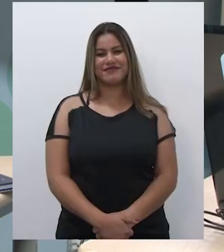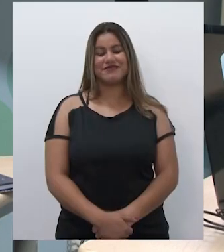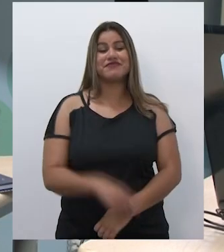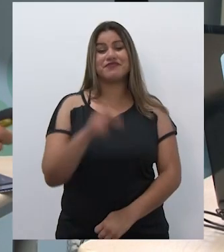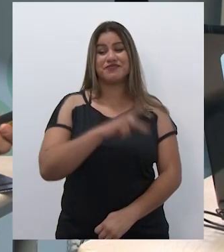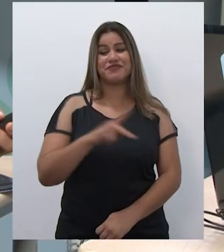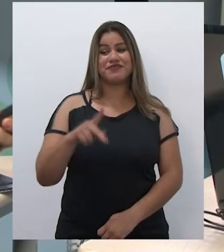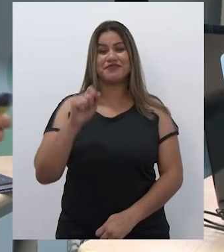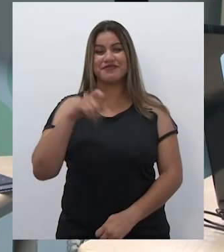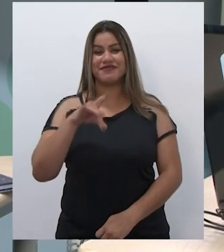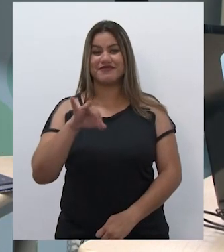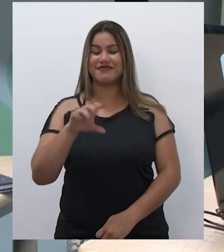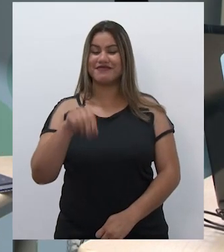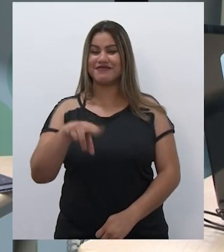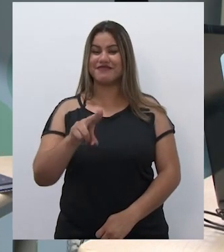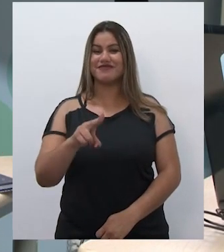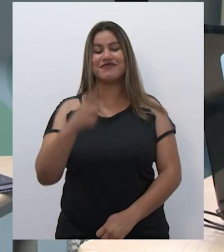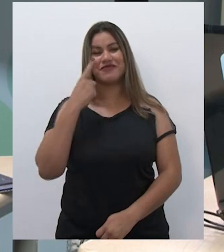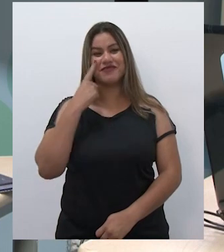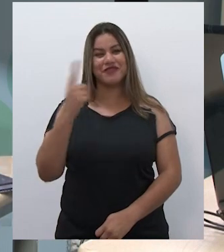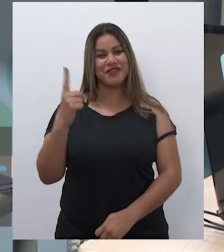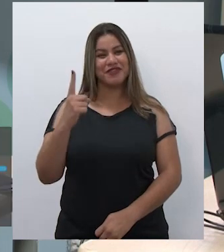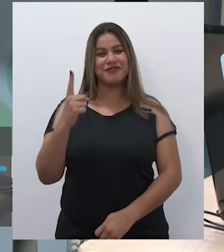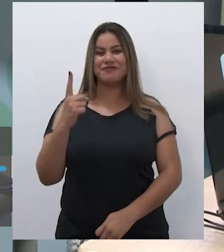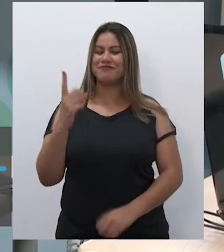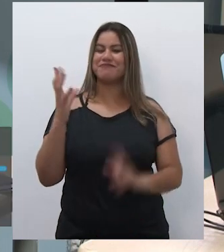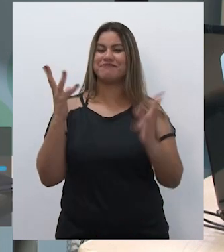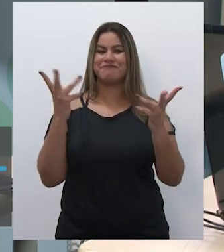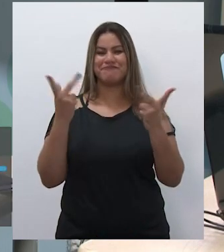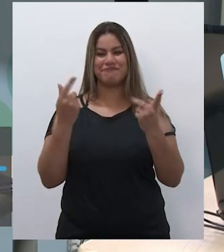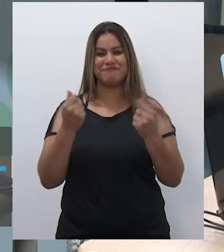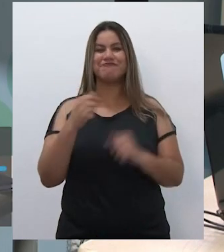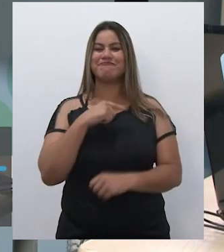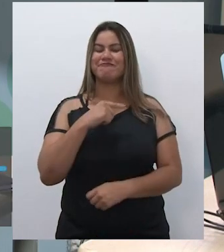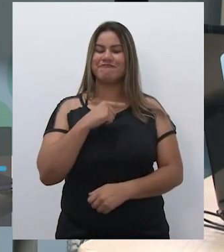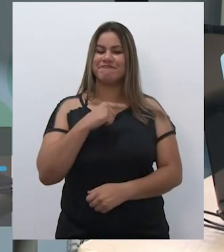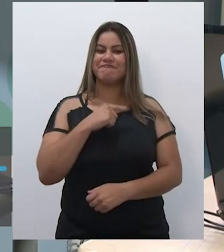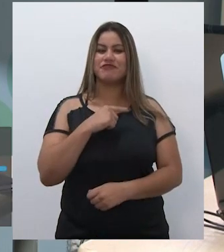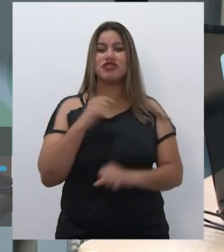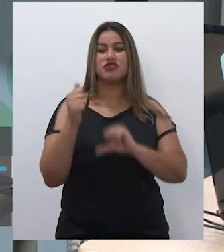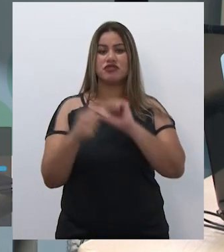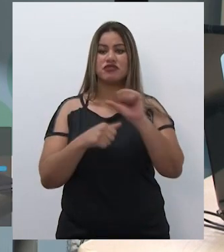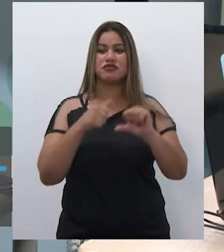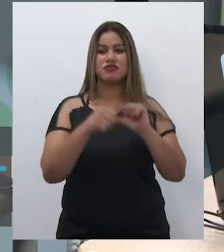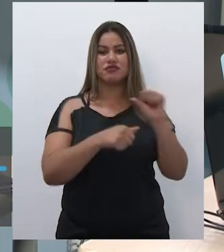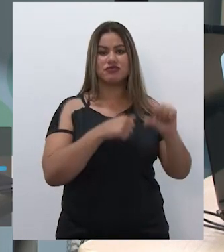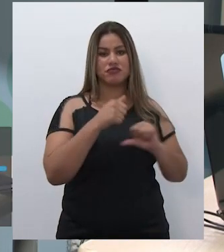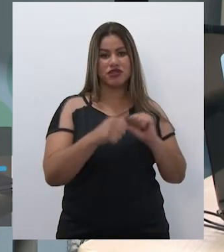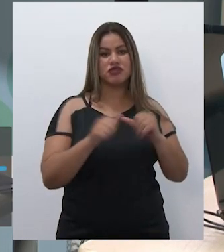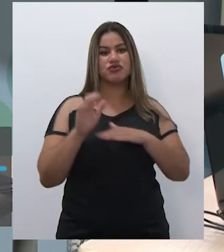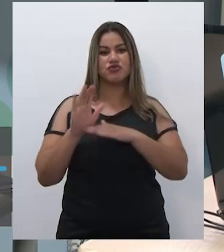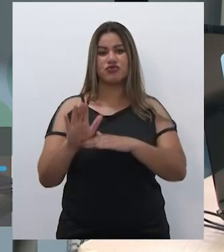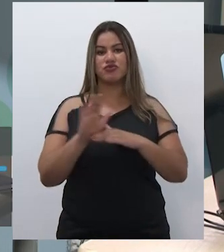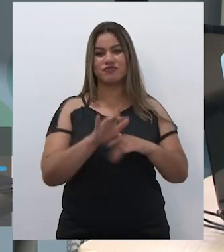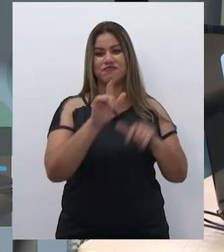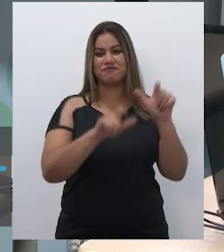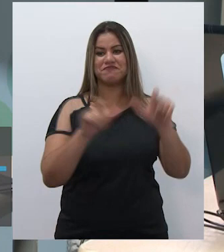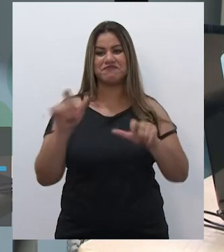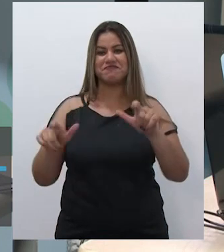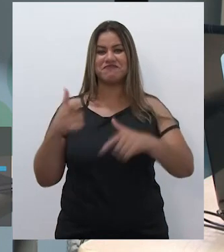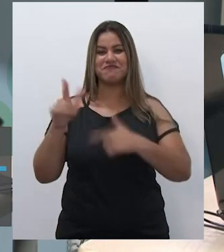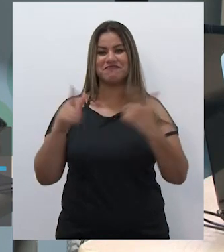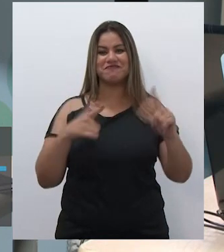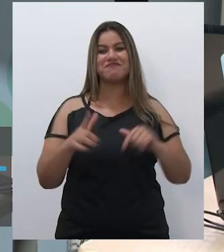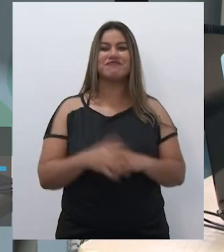Professor Anderson, é sensacional a gente ver a questão, né, de poder se transformar e transformar também outras pessoas.